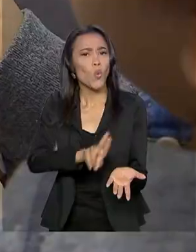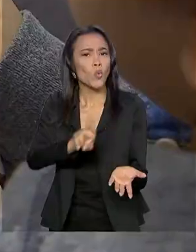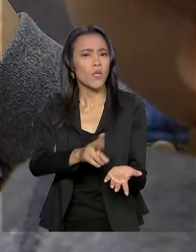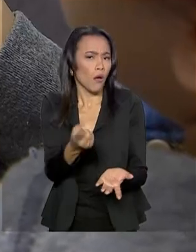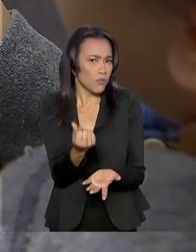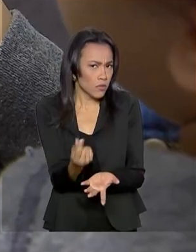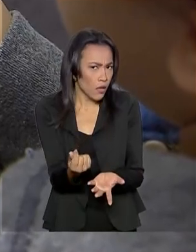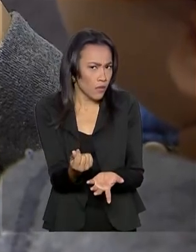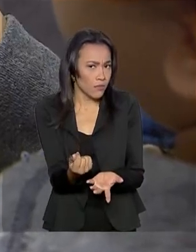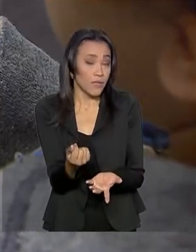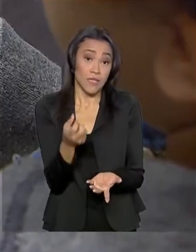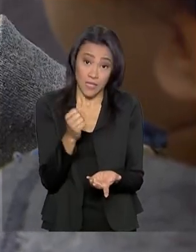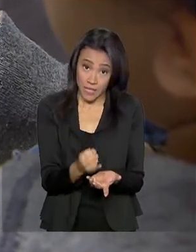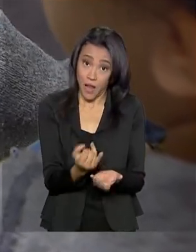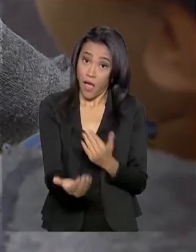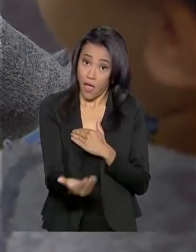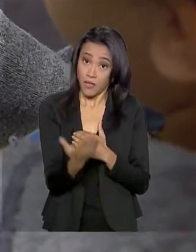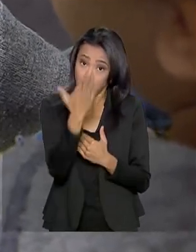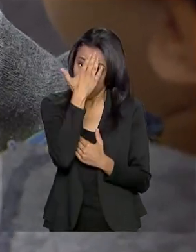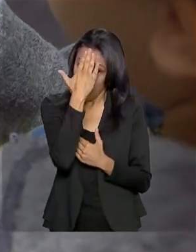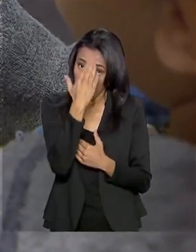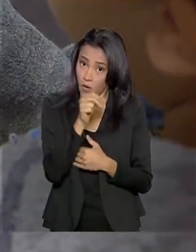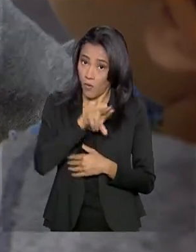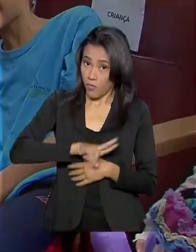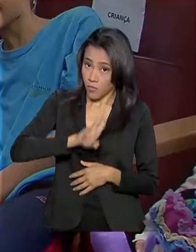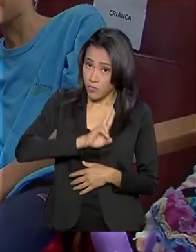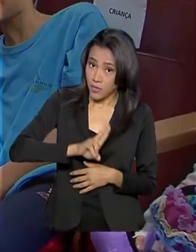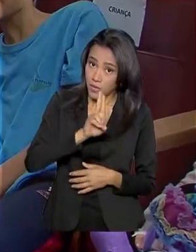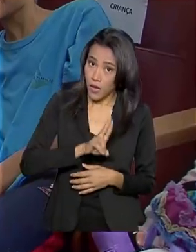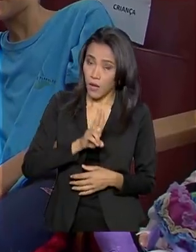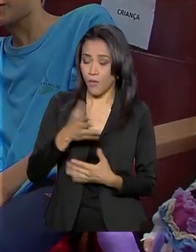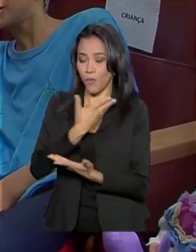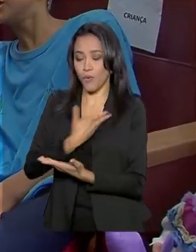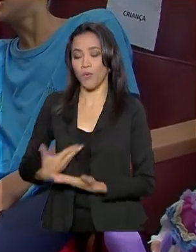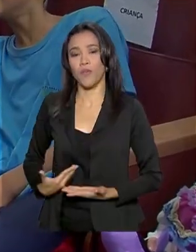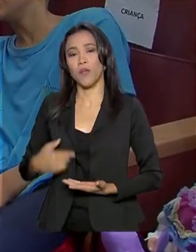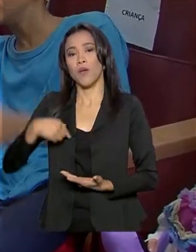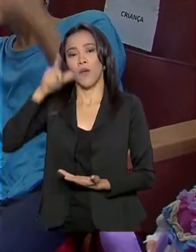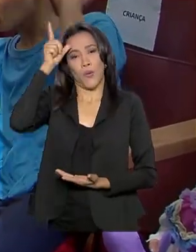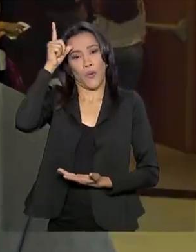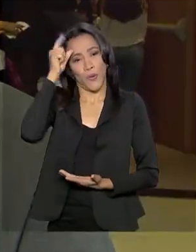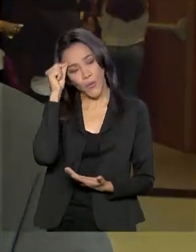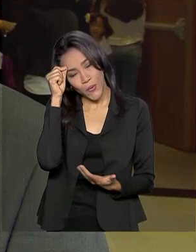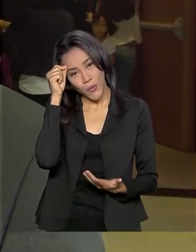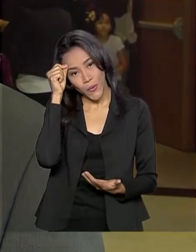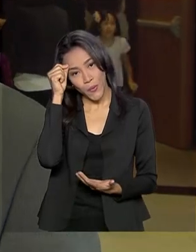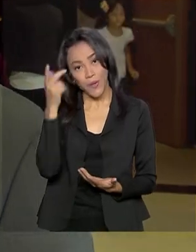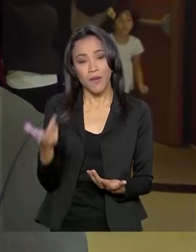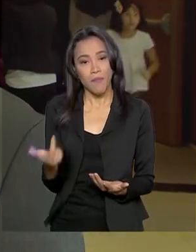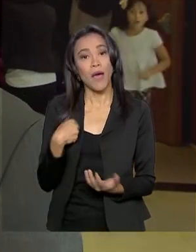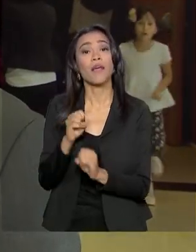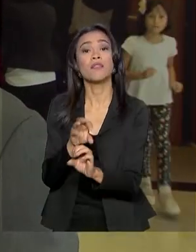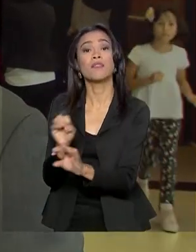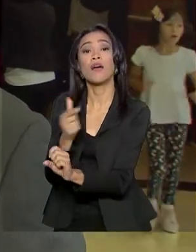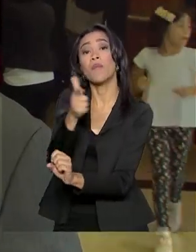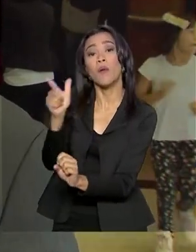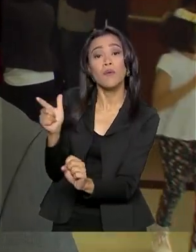dinheirinho. Se ela se ajudar, tendo meios para isso, o Estado fica livre para cuidar de quem não está tendo essa possibilidade,